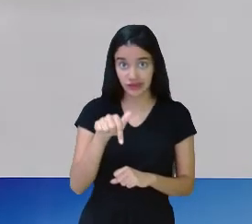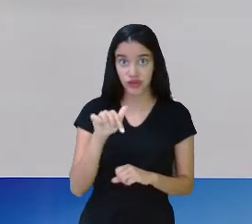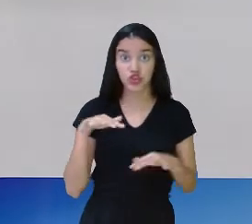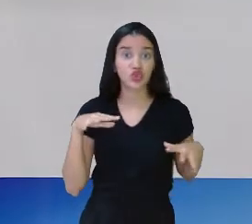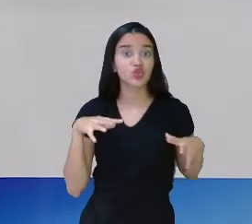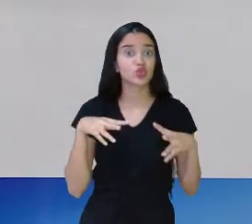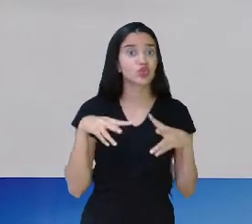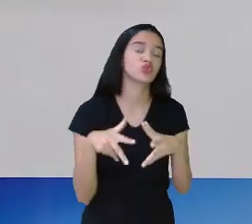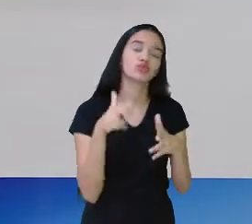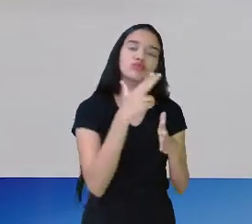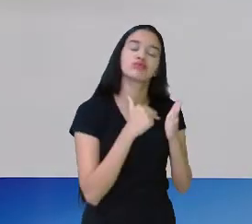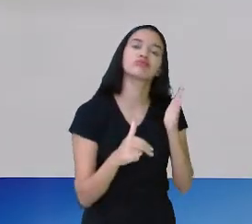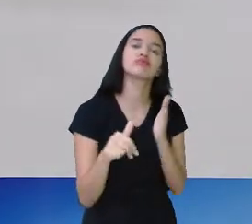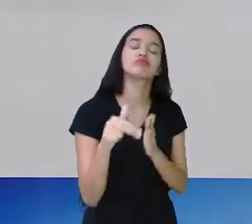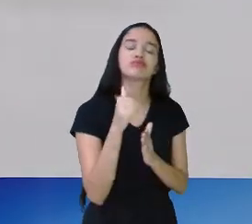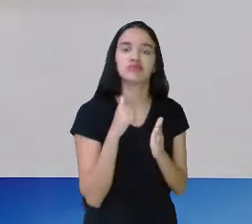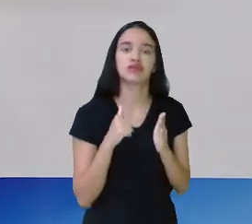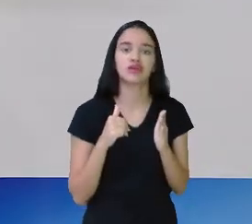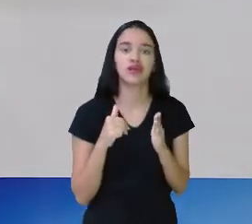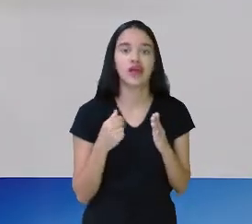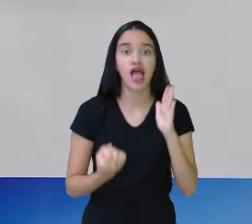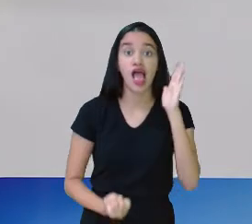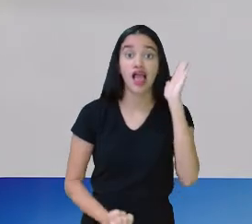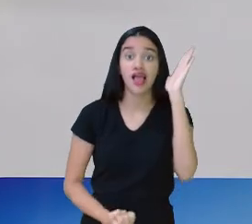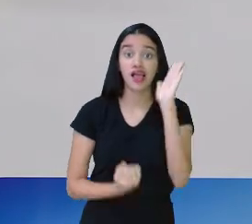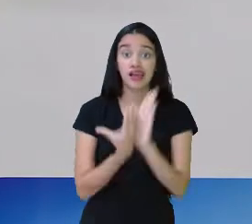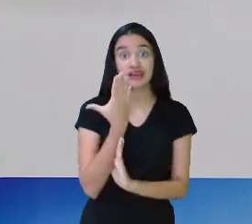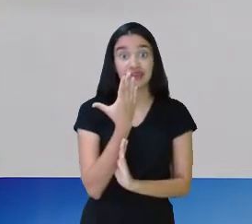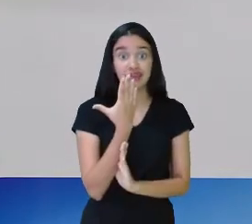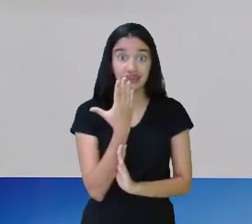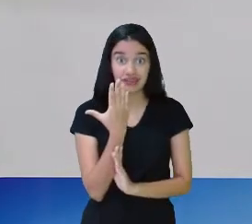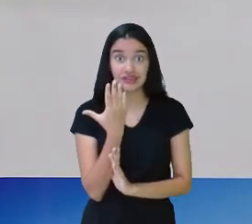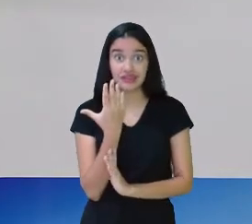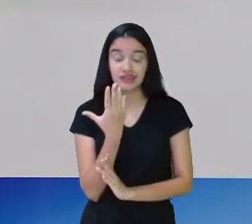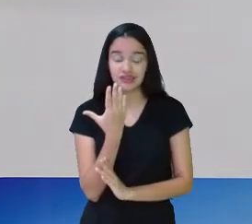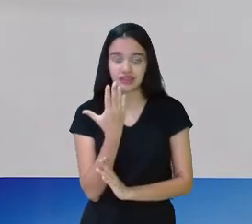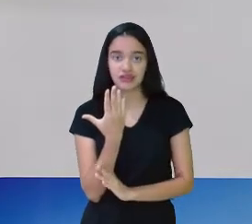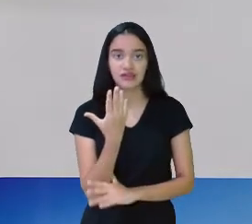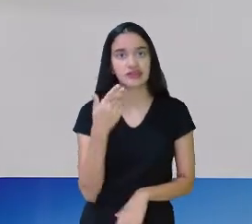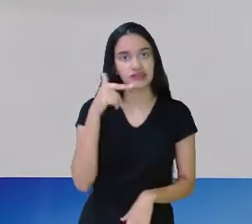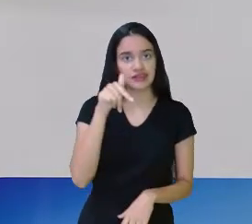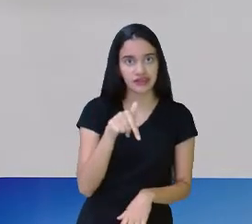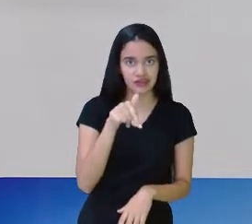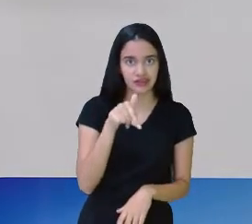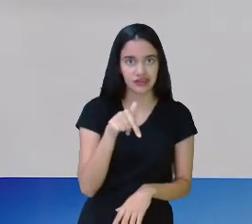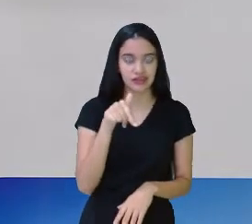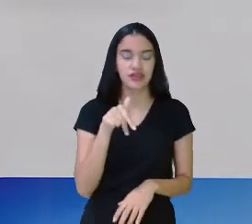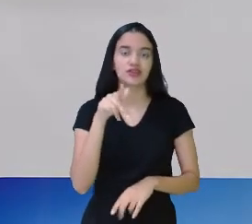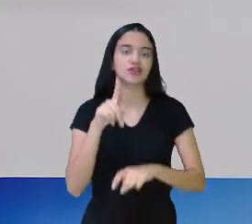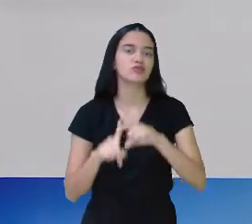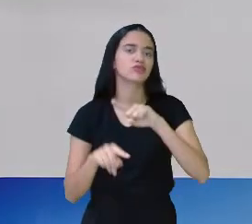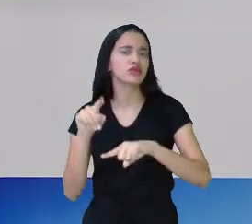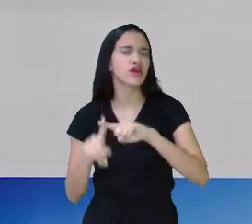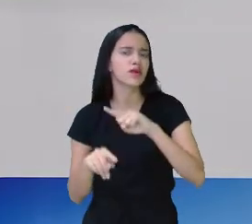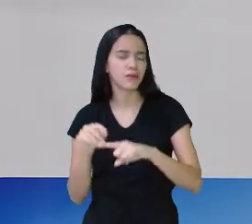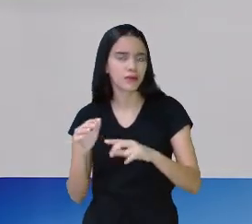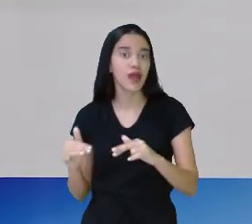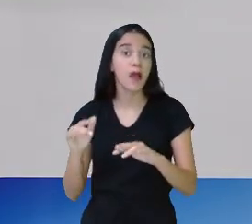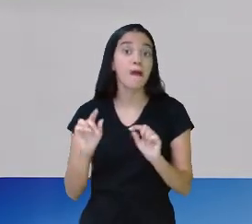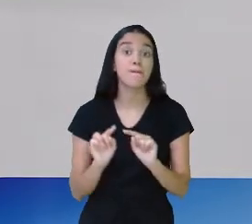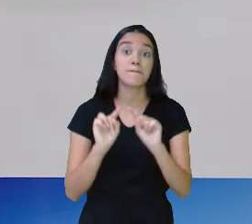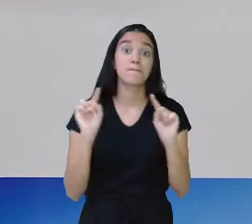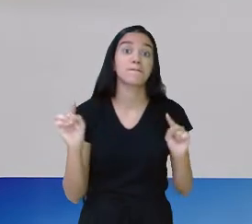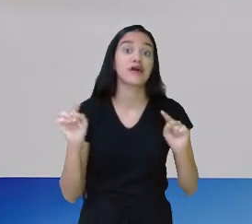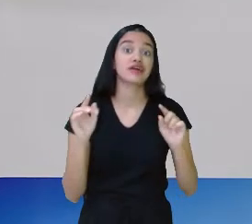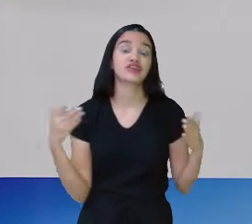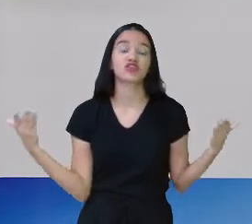Todos os desenhos, eles são criados, eles são montados a partir das 7 peças. Mas o destaque para a nossa